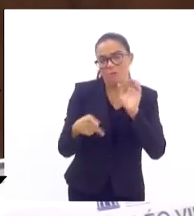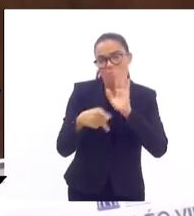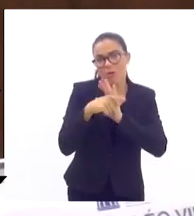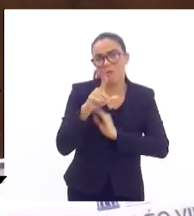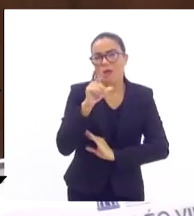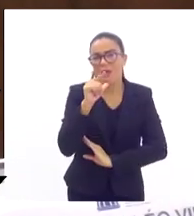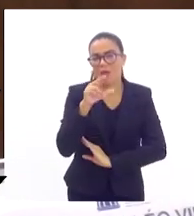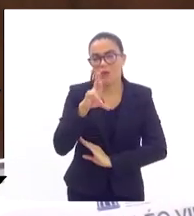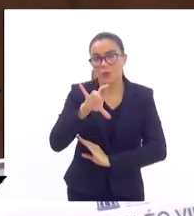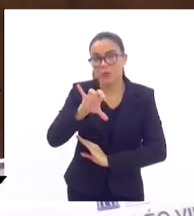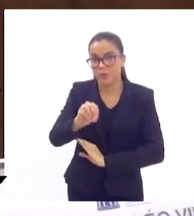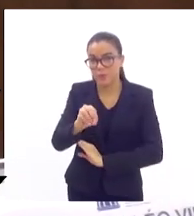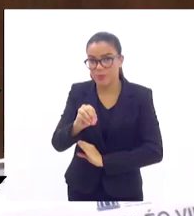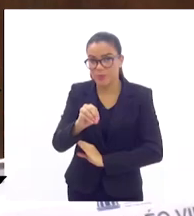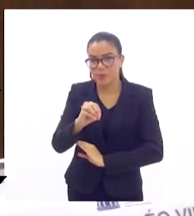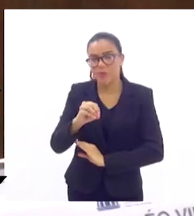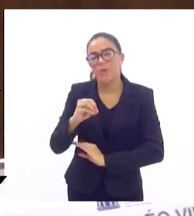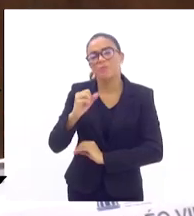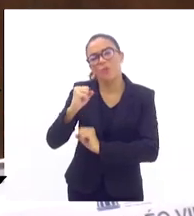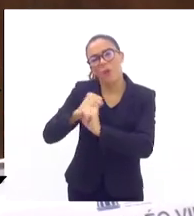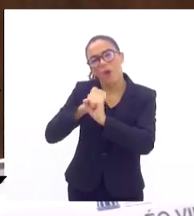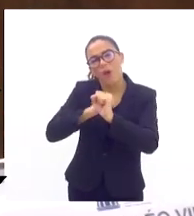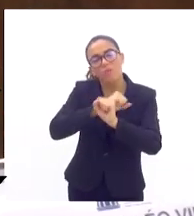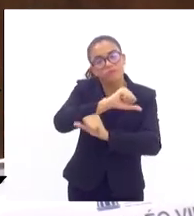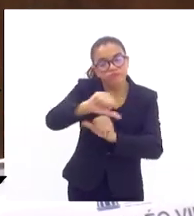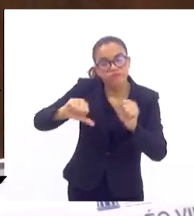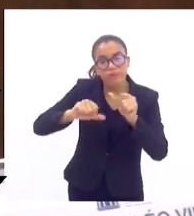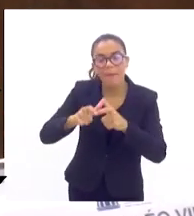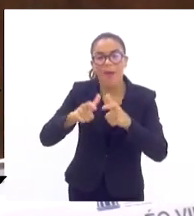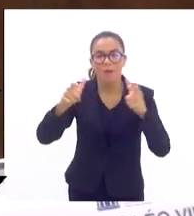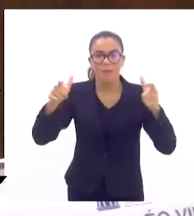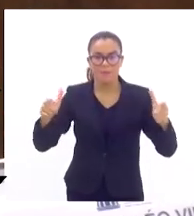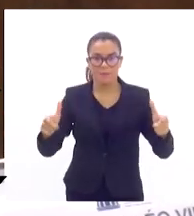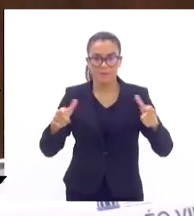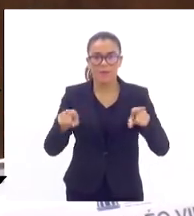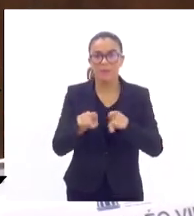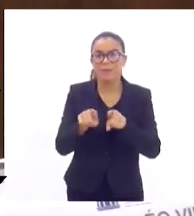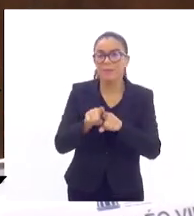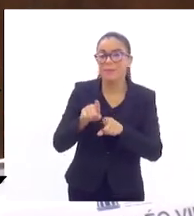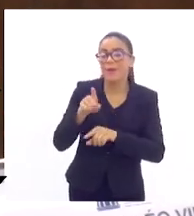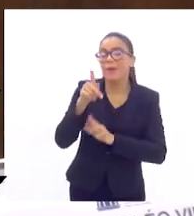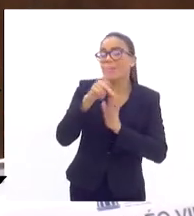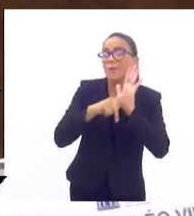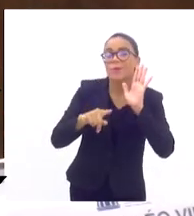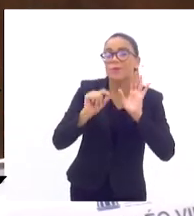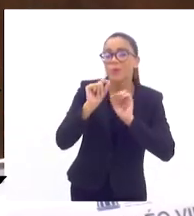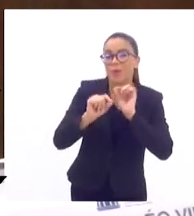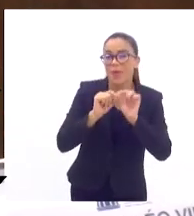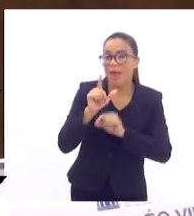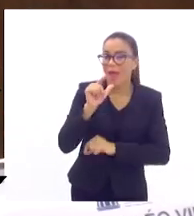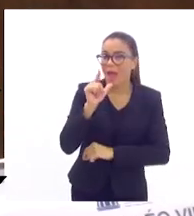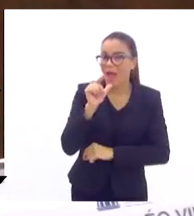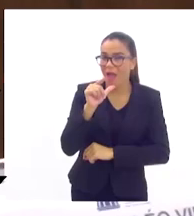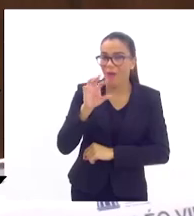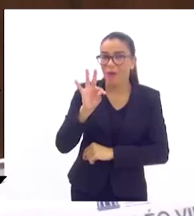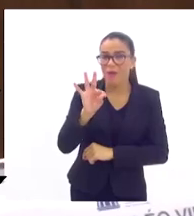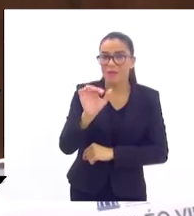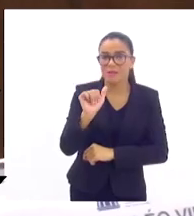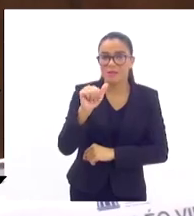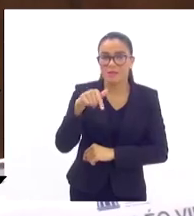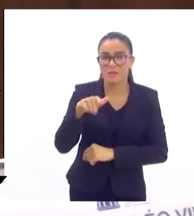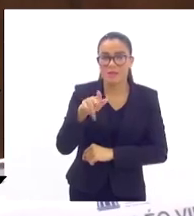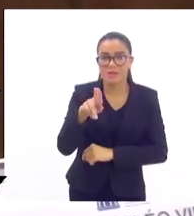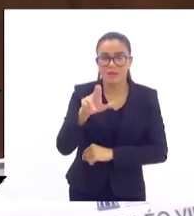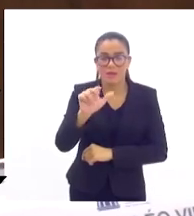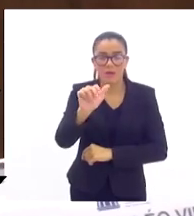Maricá. E o segundo projeto que foi apresentado foi o projeto de trazer água de Tanguá, né, pelo menos para abastecer